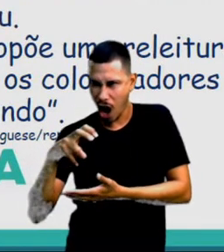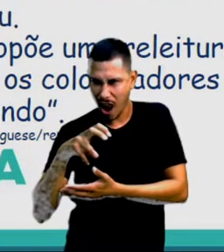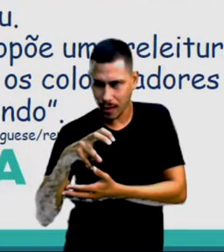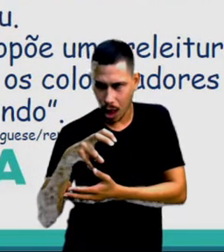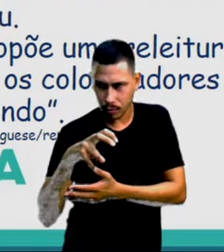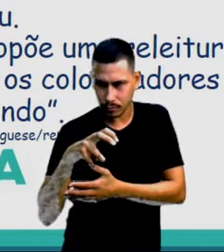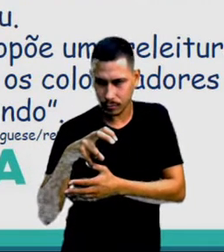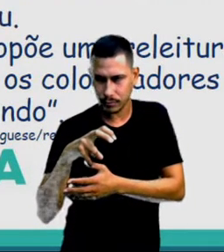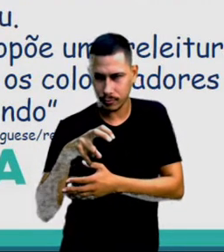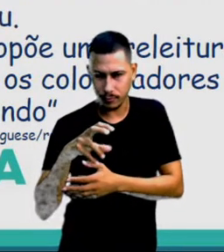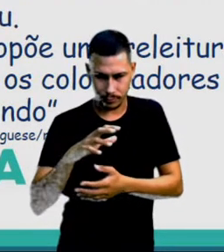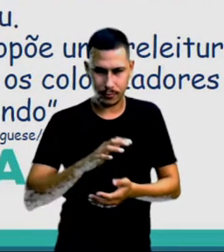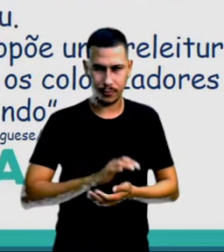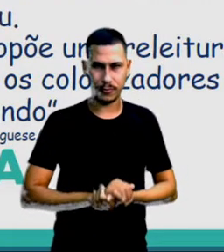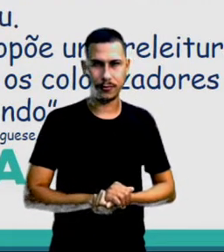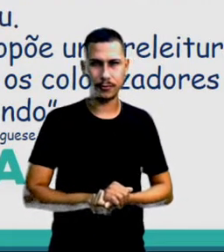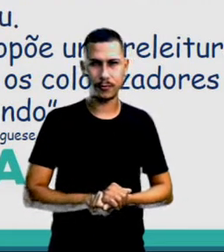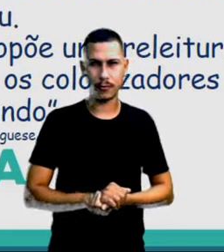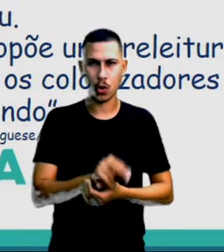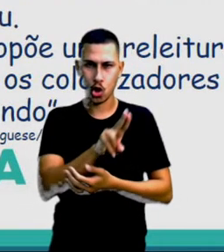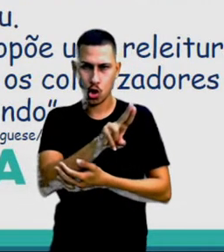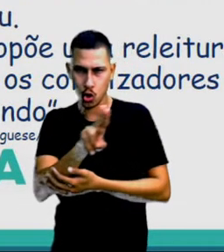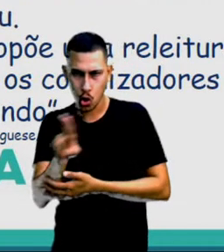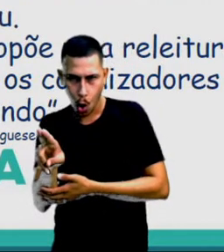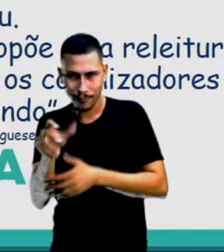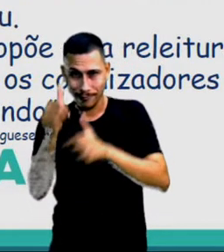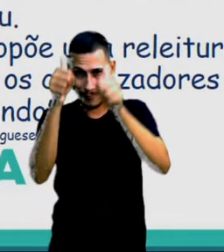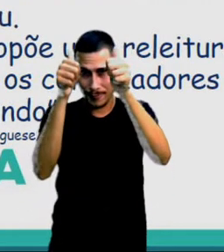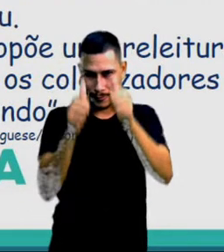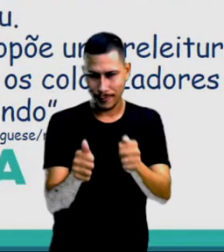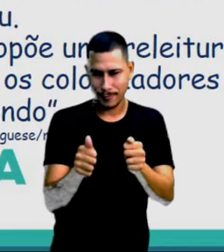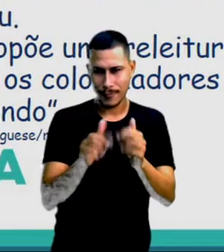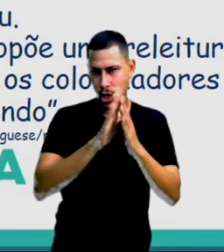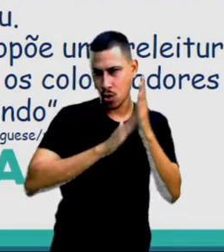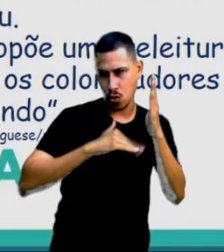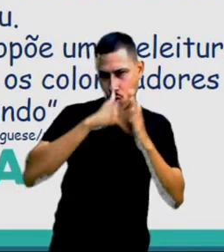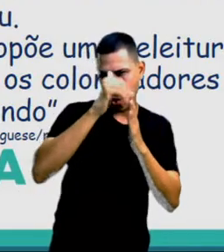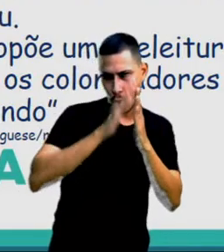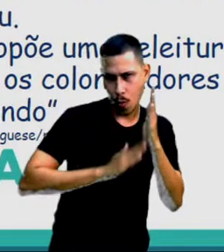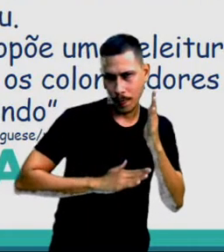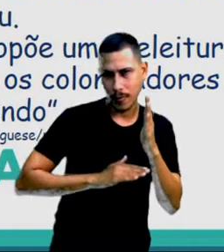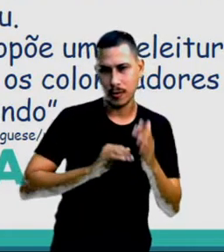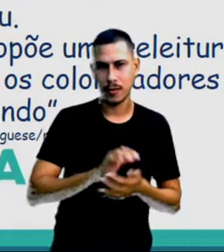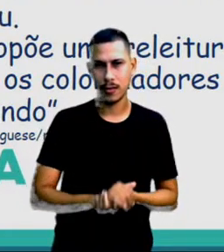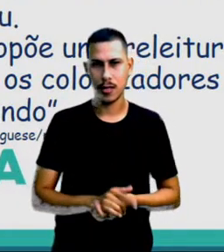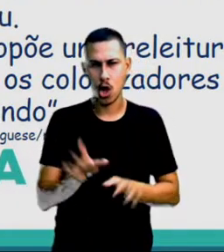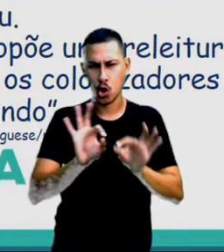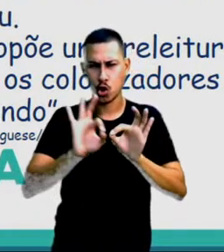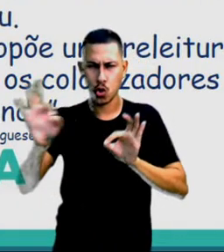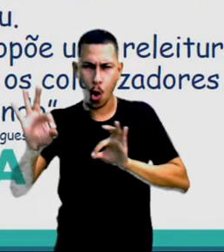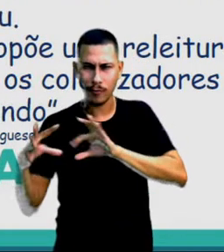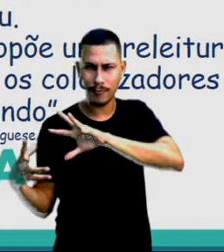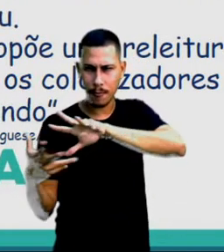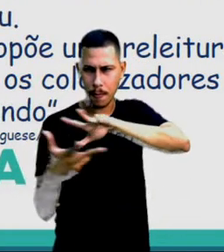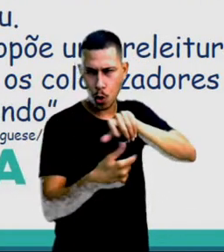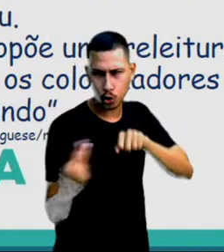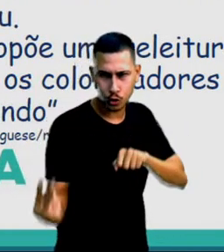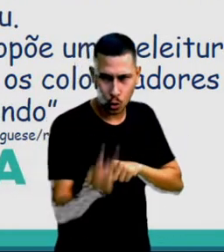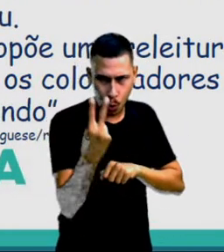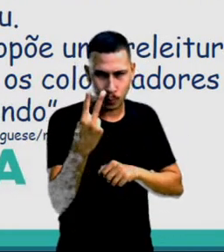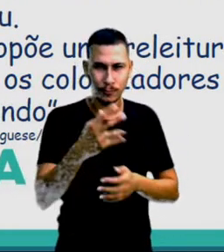sai aqui, né? O nome da obra é A Luz dos Dois Mundos,